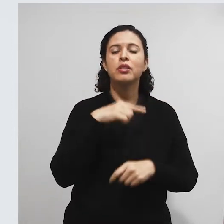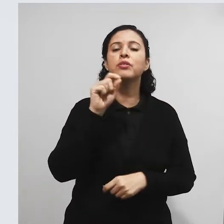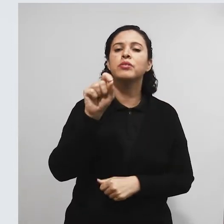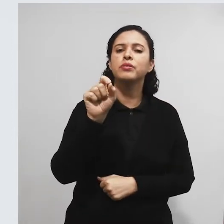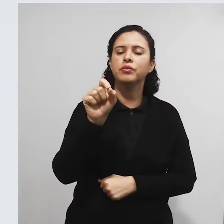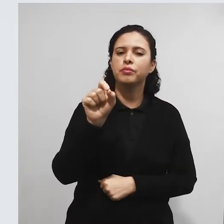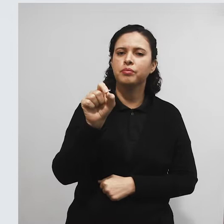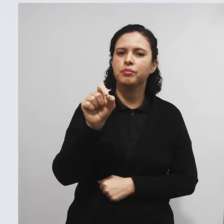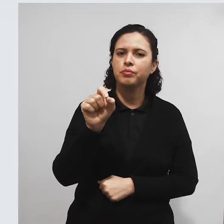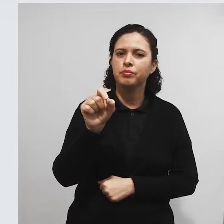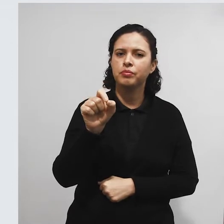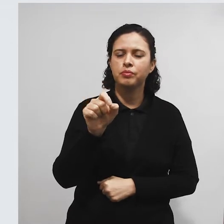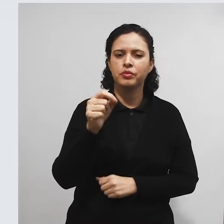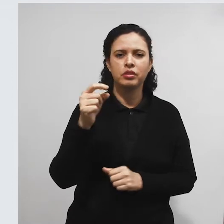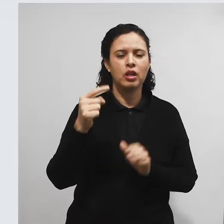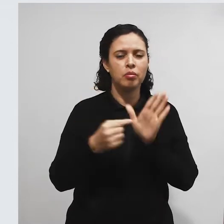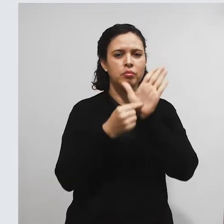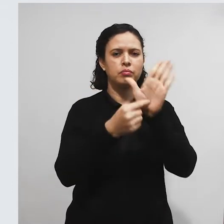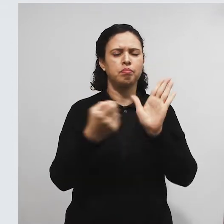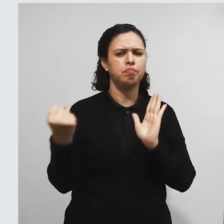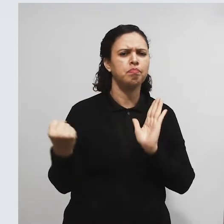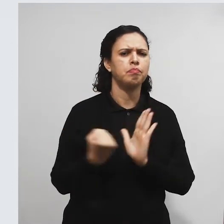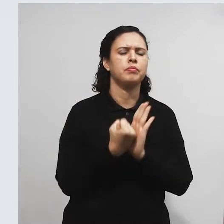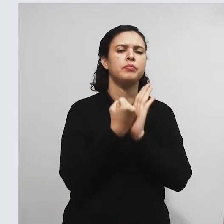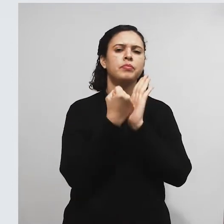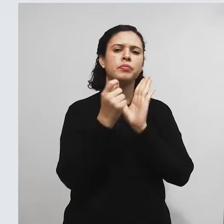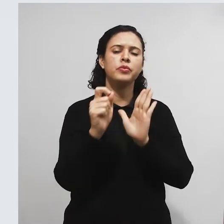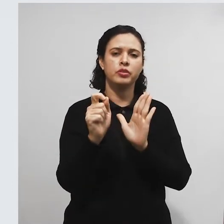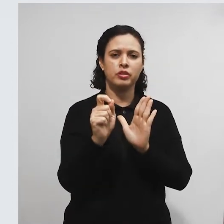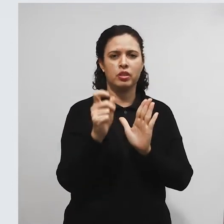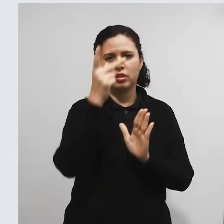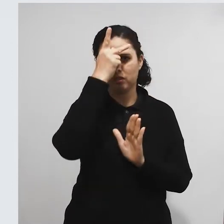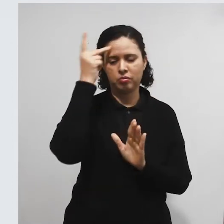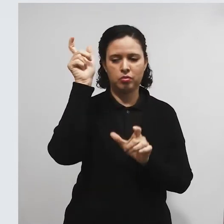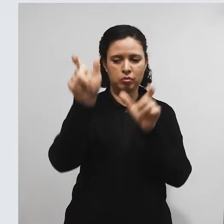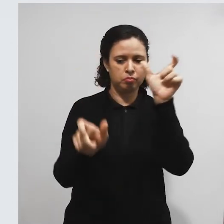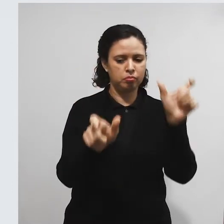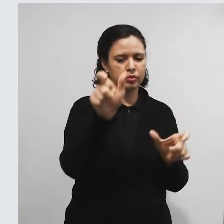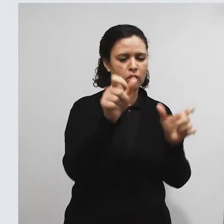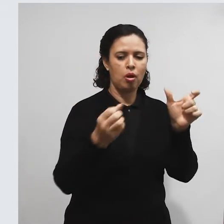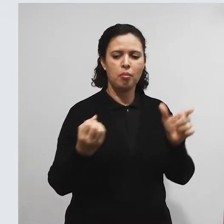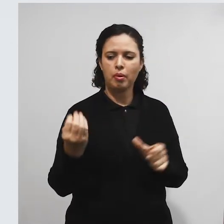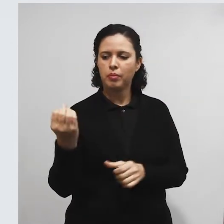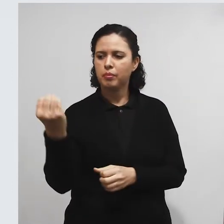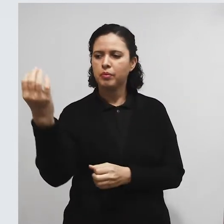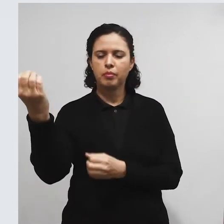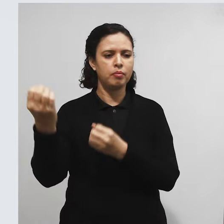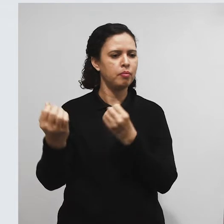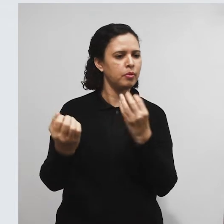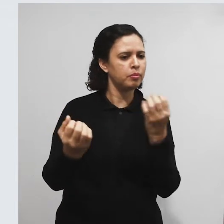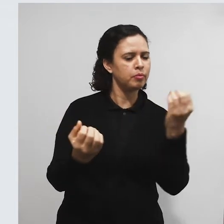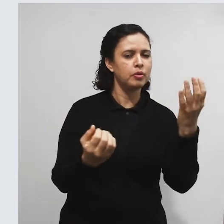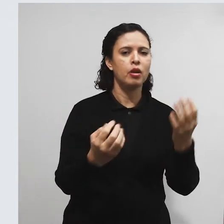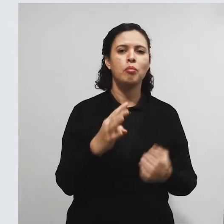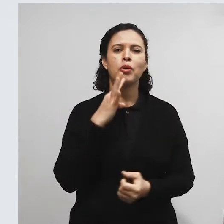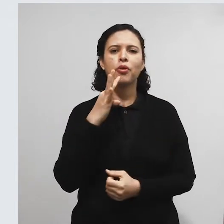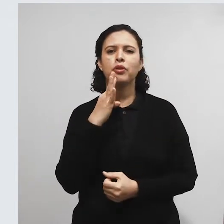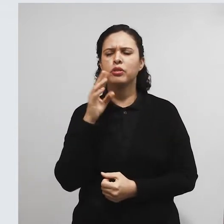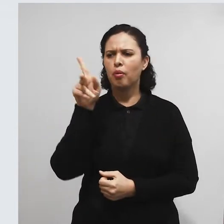aí uma presença marcante, né, dos indivíduos viajando para conhecer